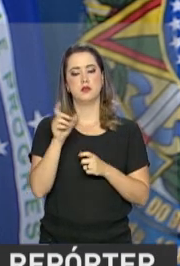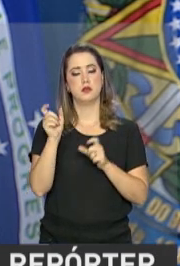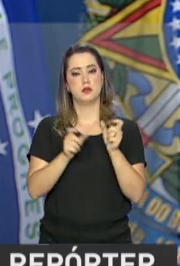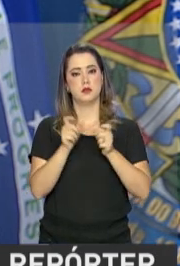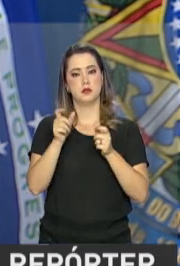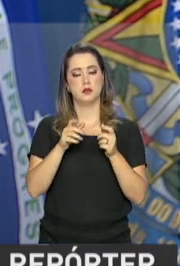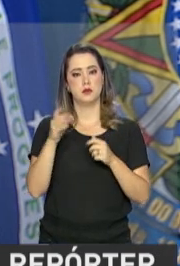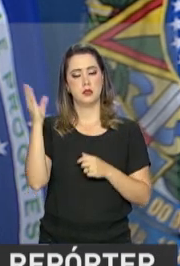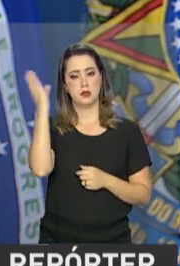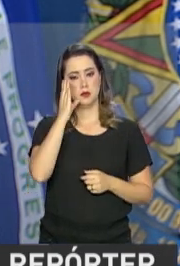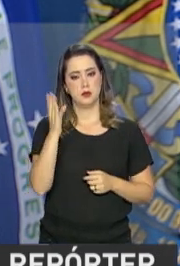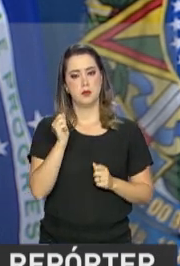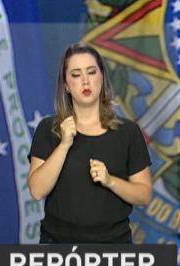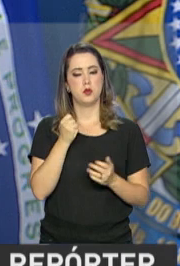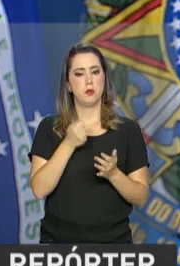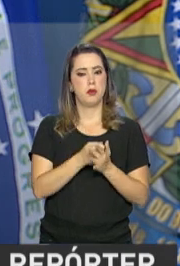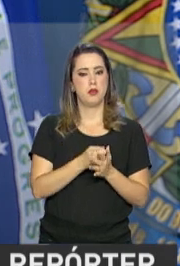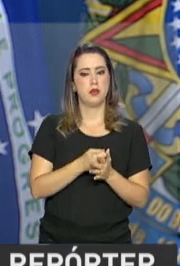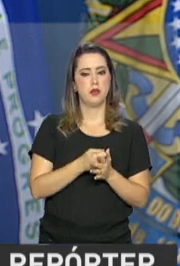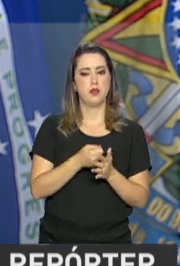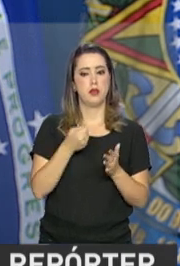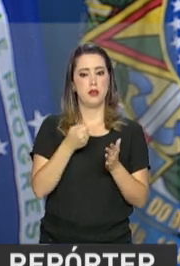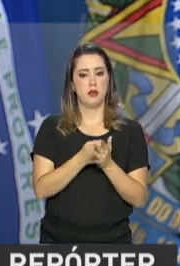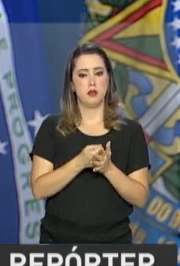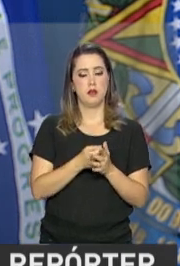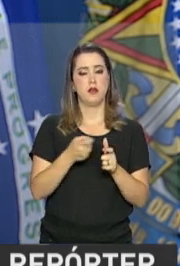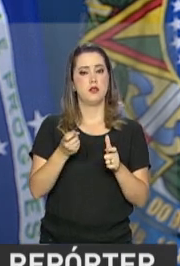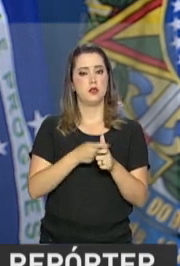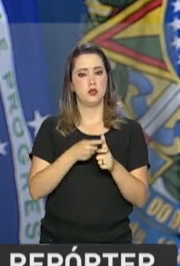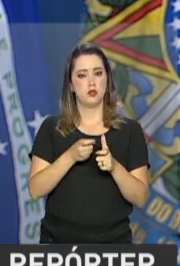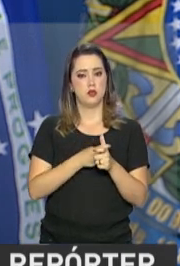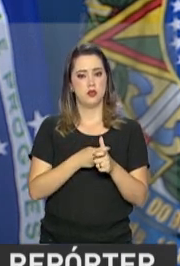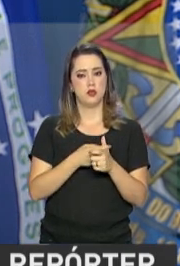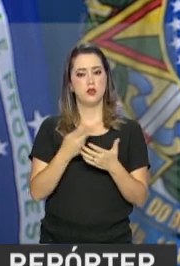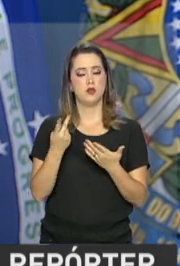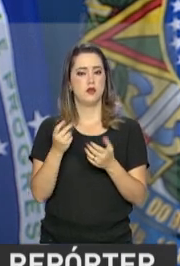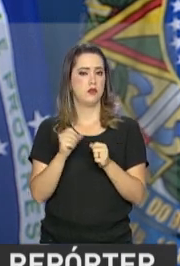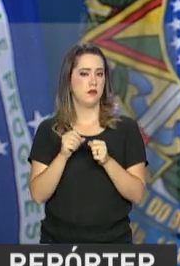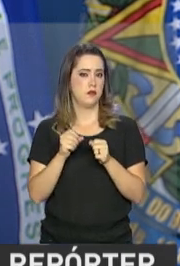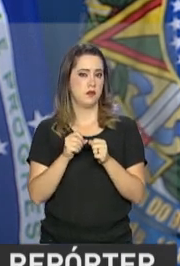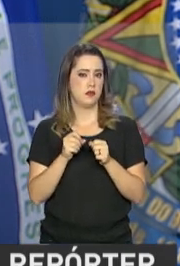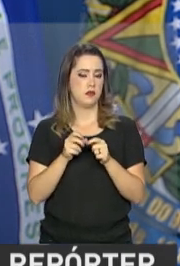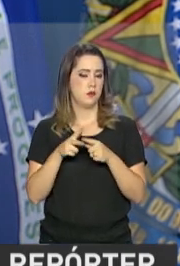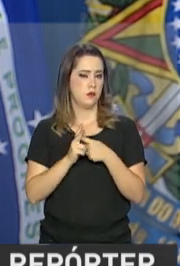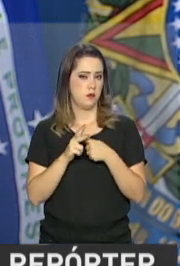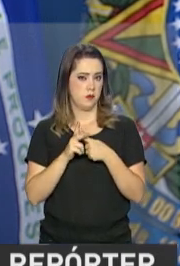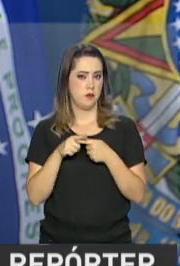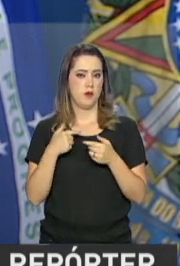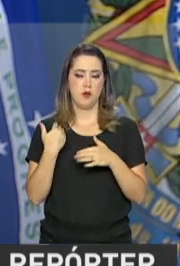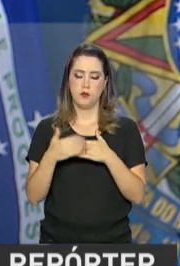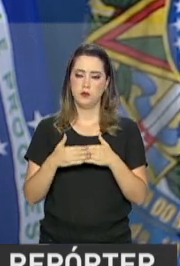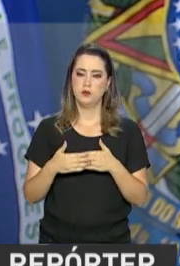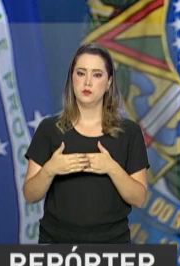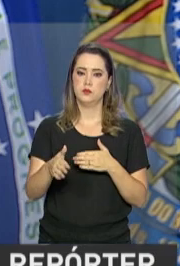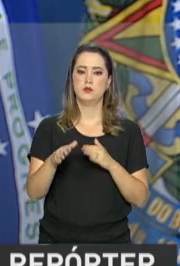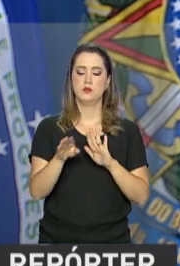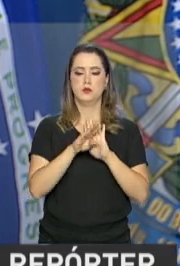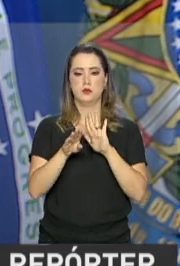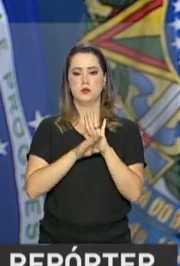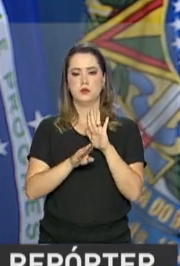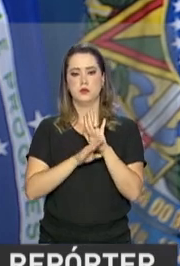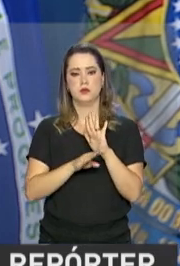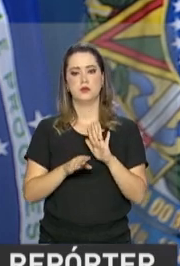poderá ajudar a pagar uma dívida realizar uma pequena reforma ou levar adiante quem sabe um projeto eventualmente